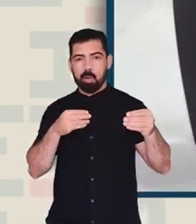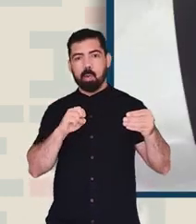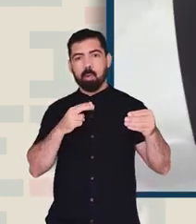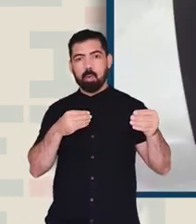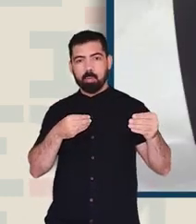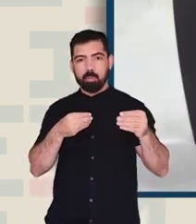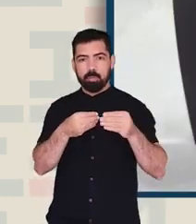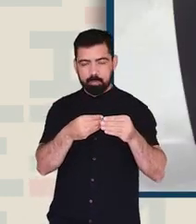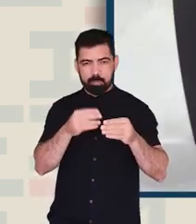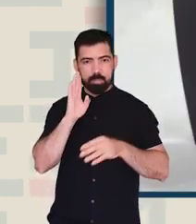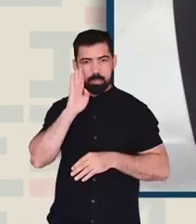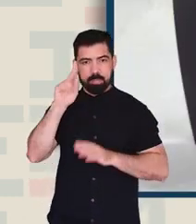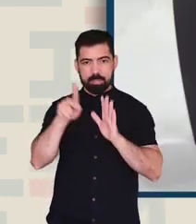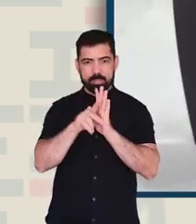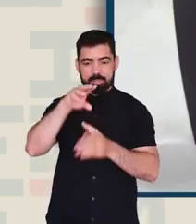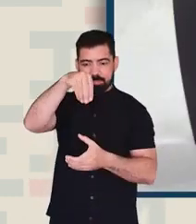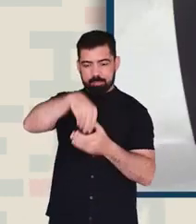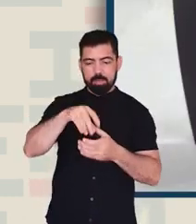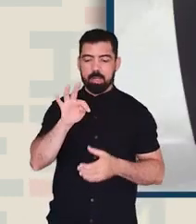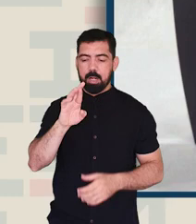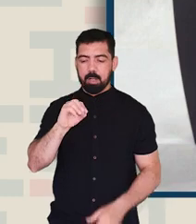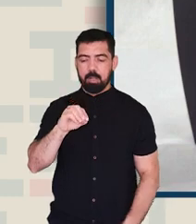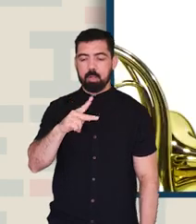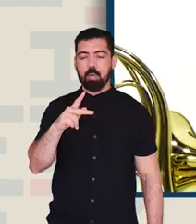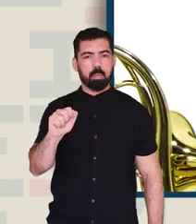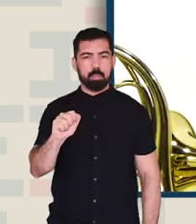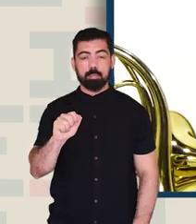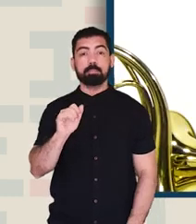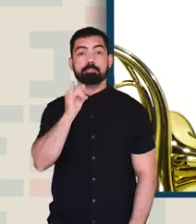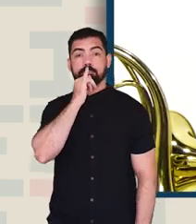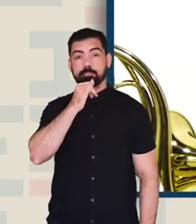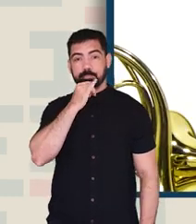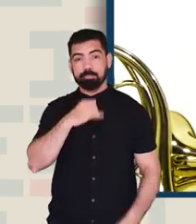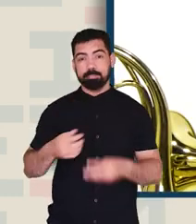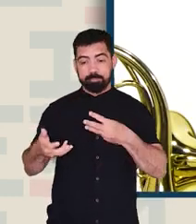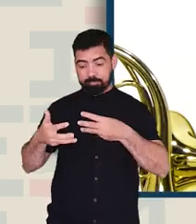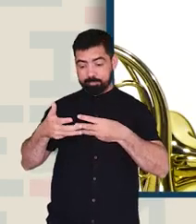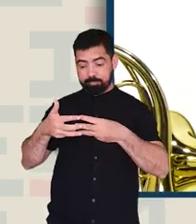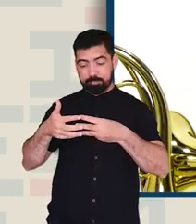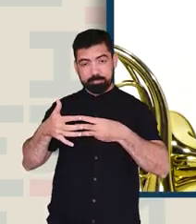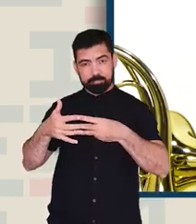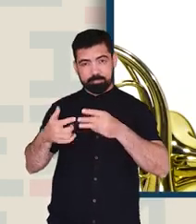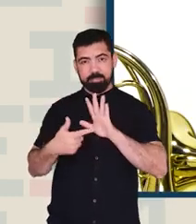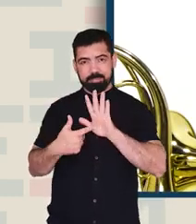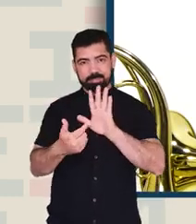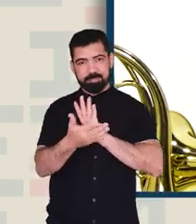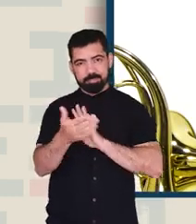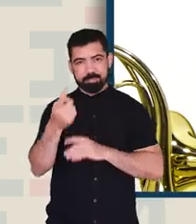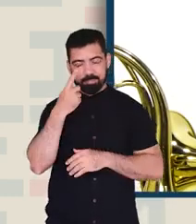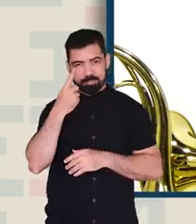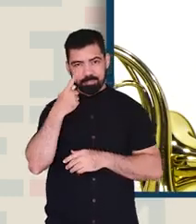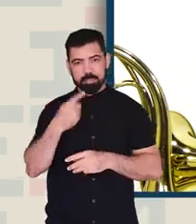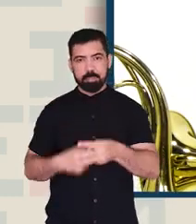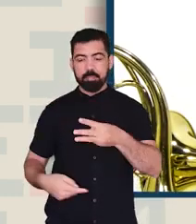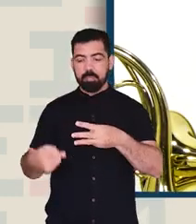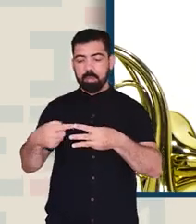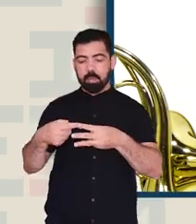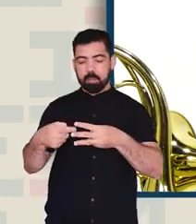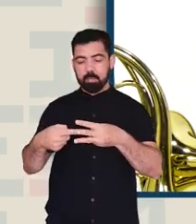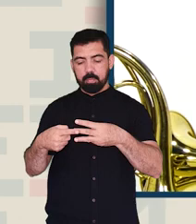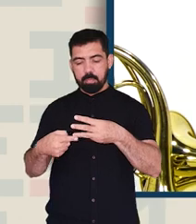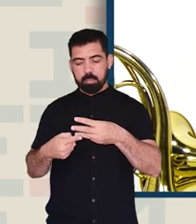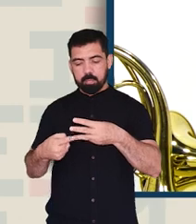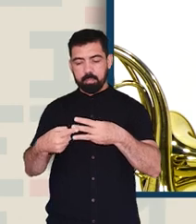encurtamento do tubo principal da trompa, né? Que são exatamente essas 7 digitações que eu estava fazendo aqui para vocês. Aqui,